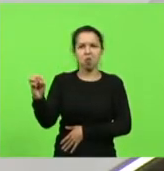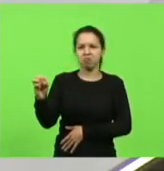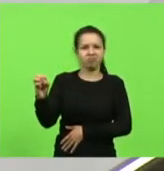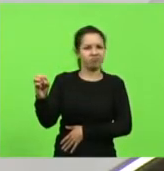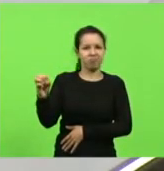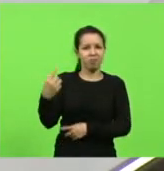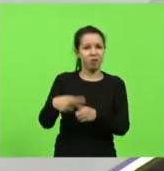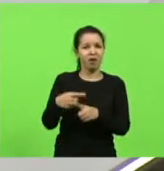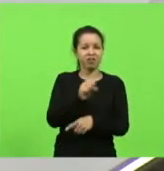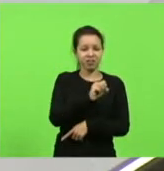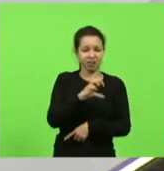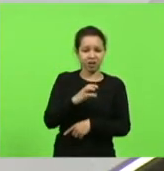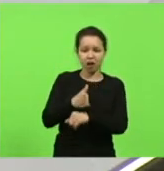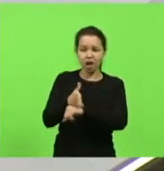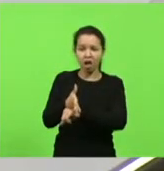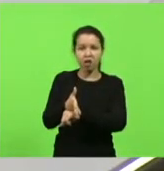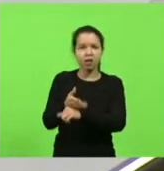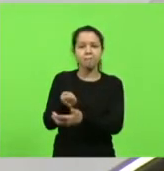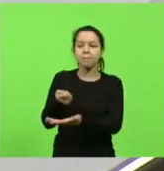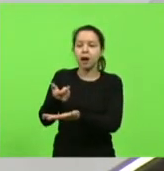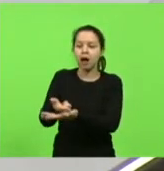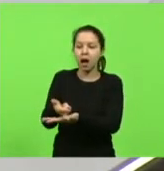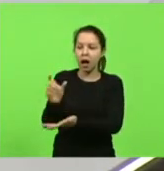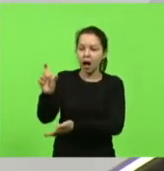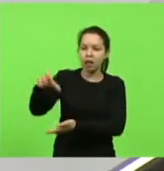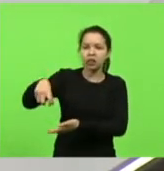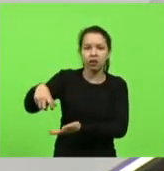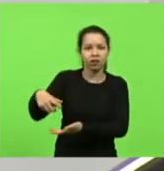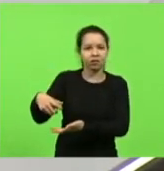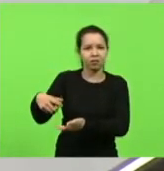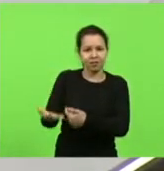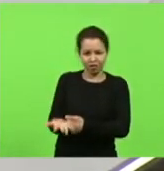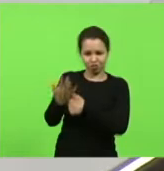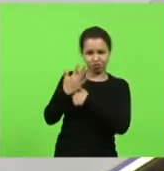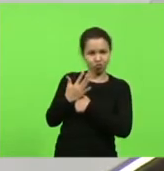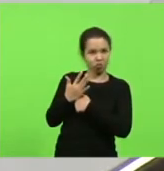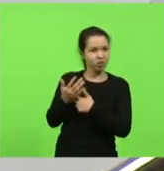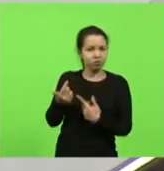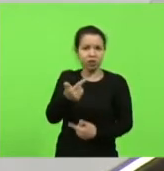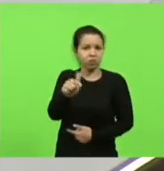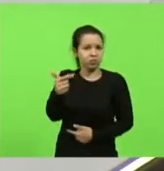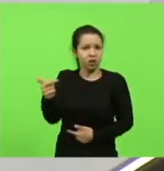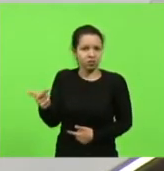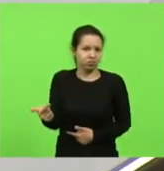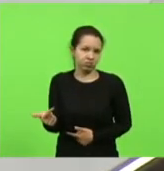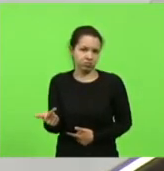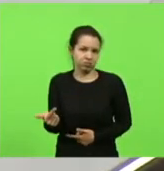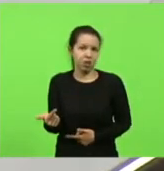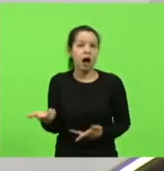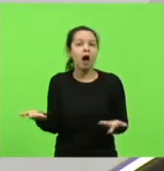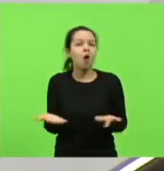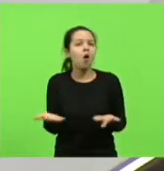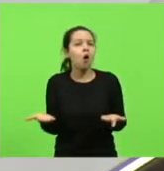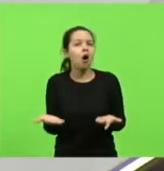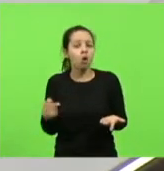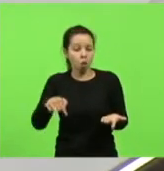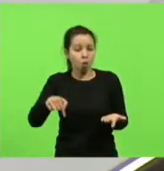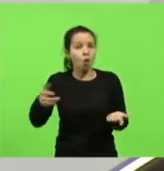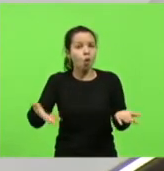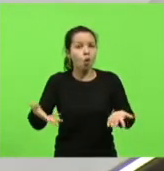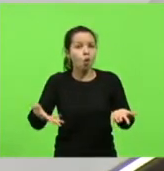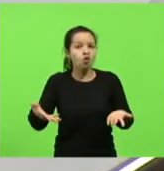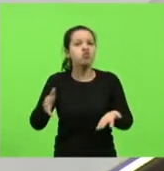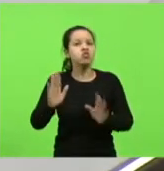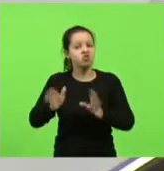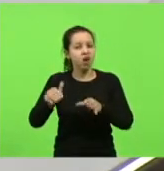hora de pagar, de passar o cartão. Vantagem mesmo a gente não recebe. Agora, hoje, aliás, está sendo votado, e aí já para